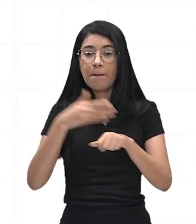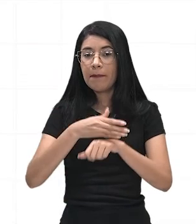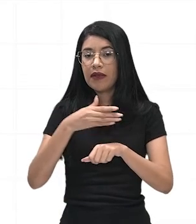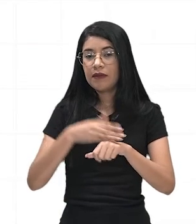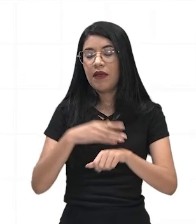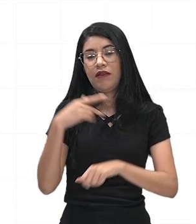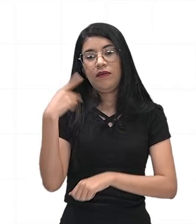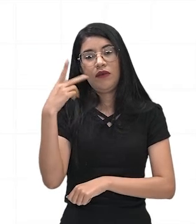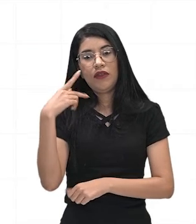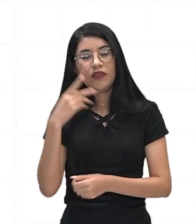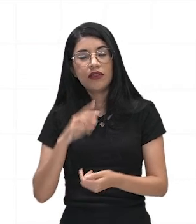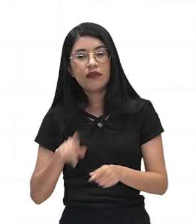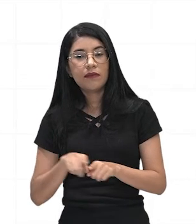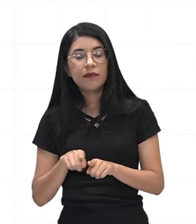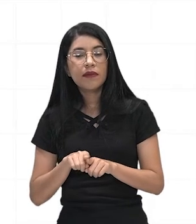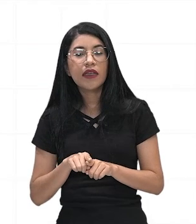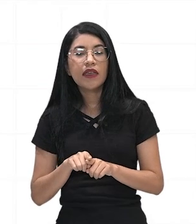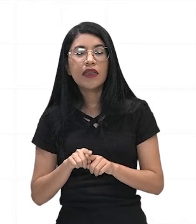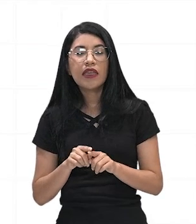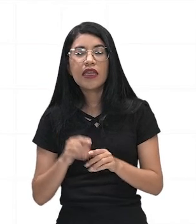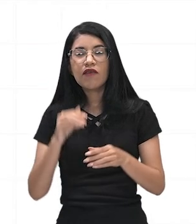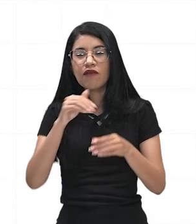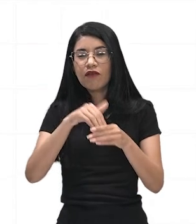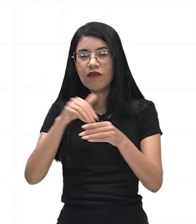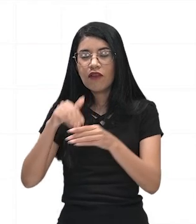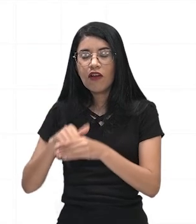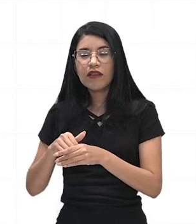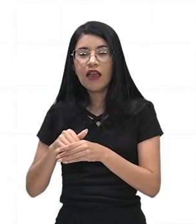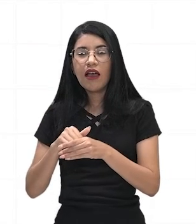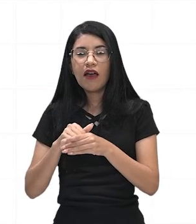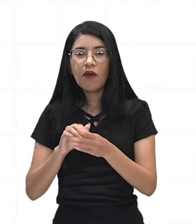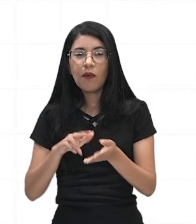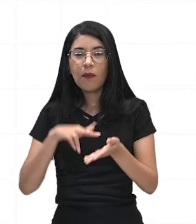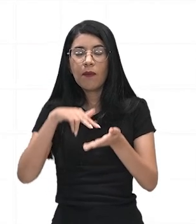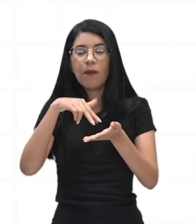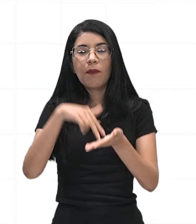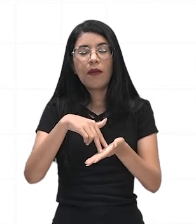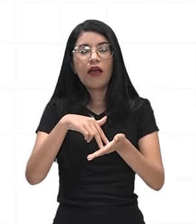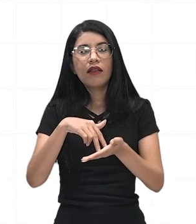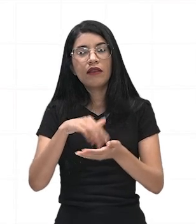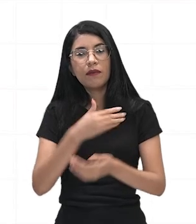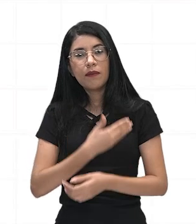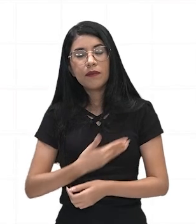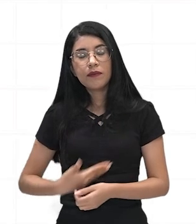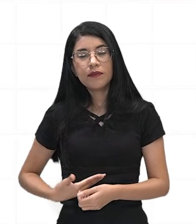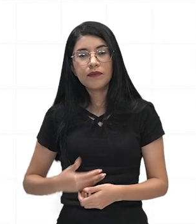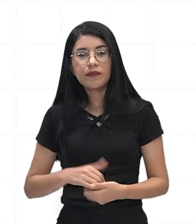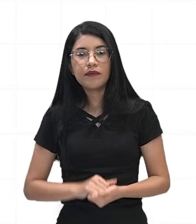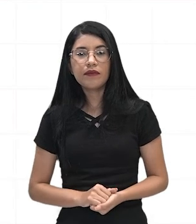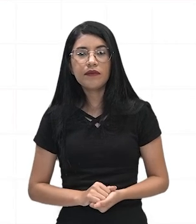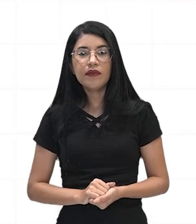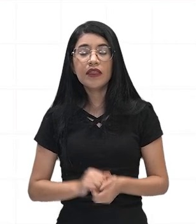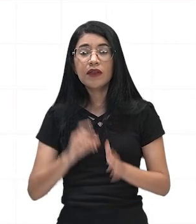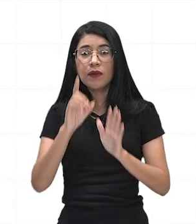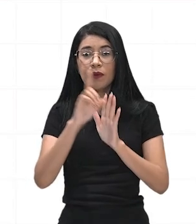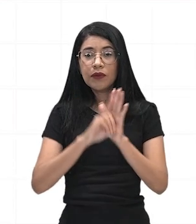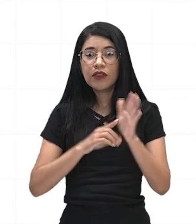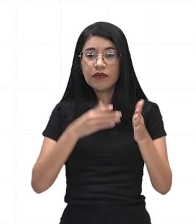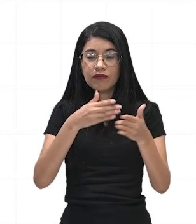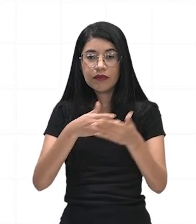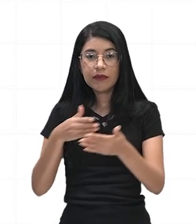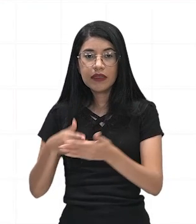políticas, votar ou ocupar cargos políticos. Além disso, seus direitos eram